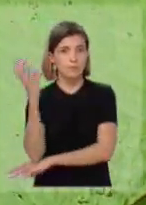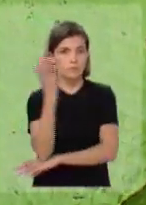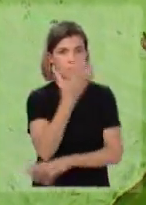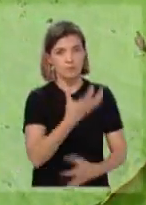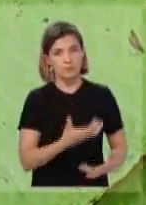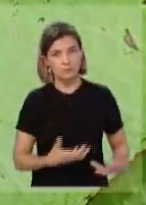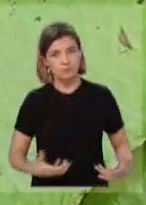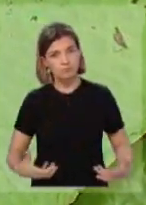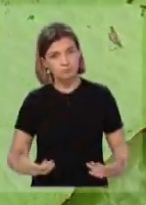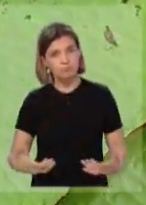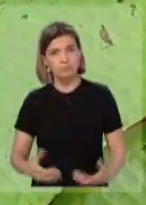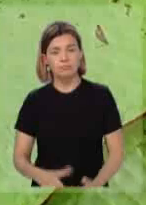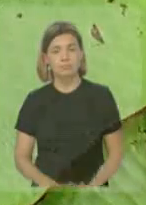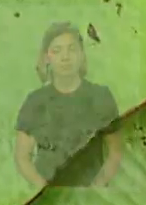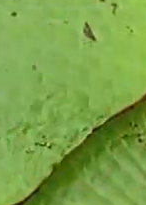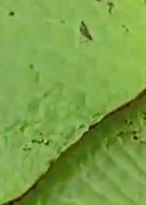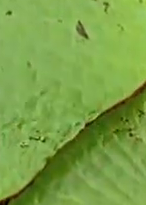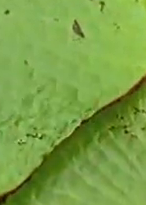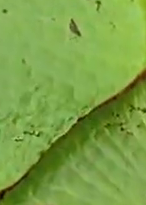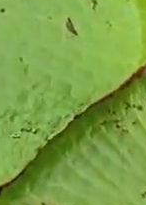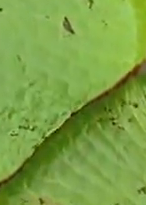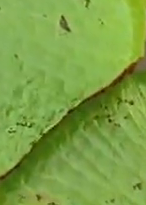plantas,